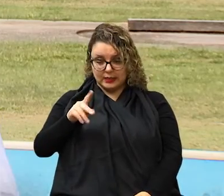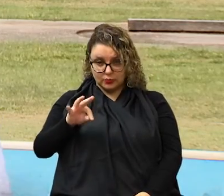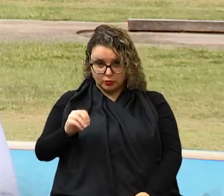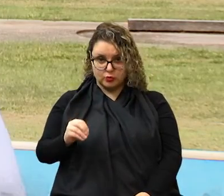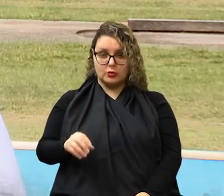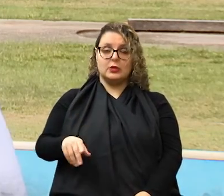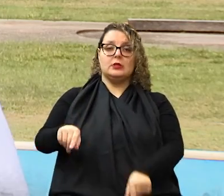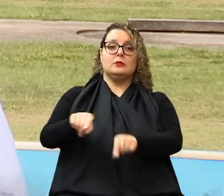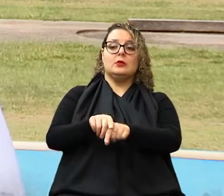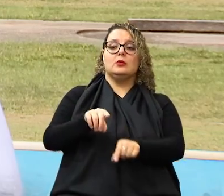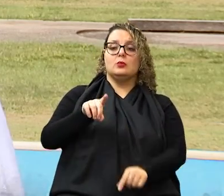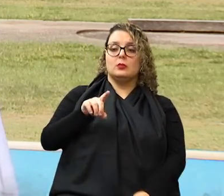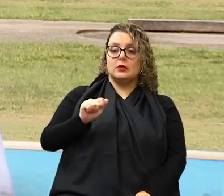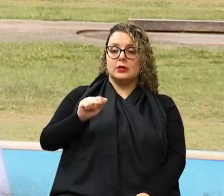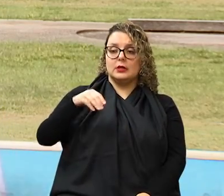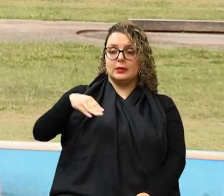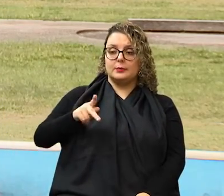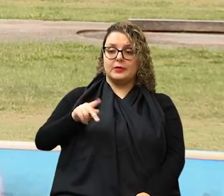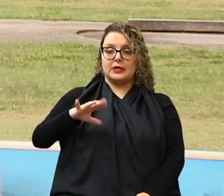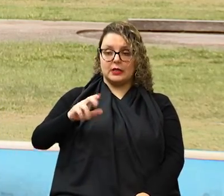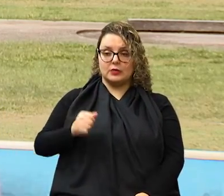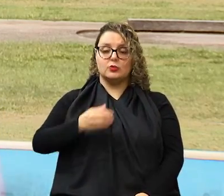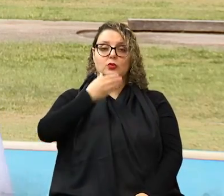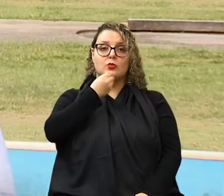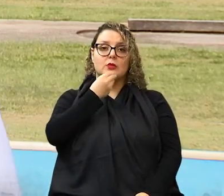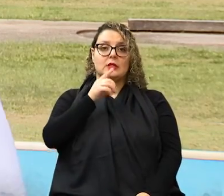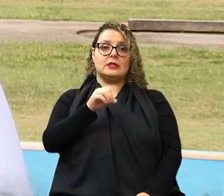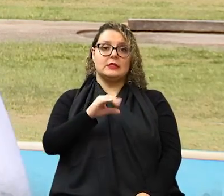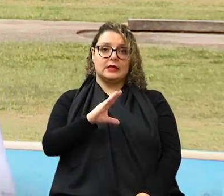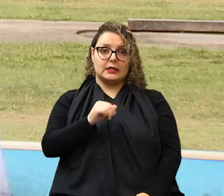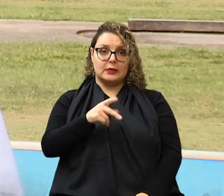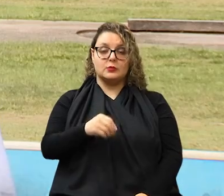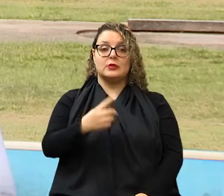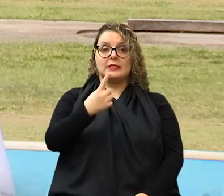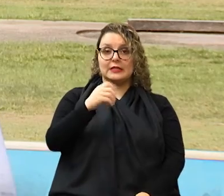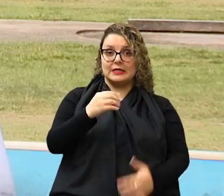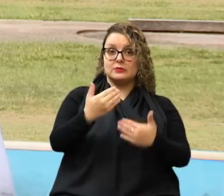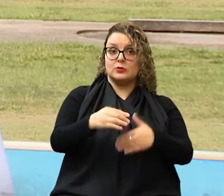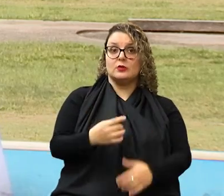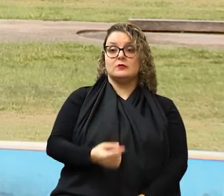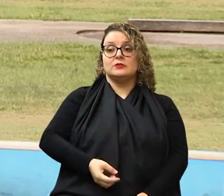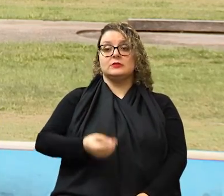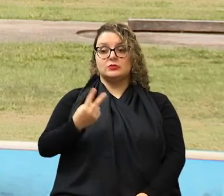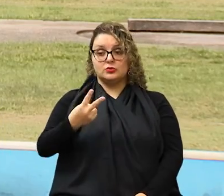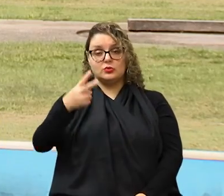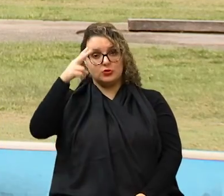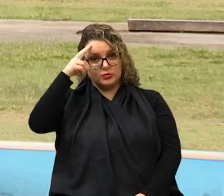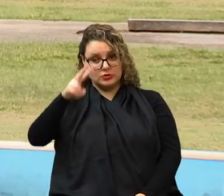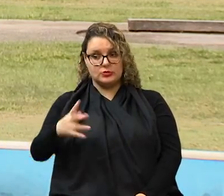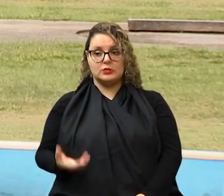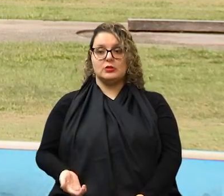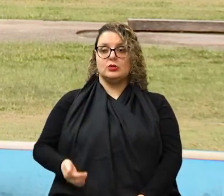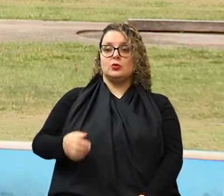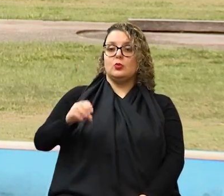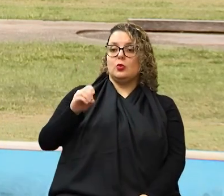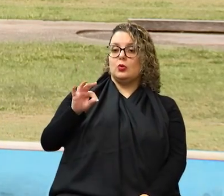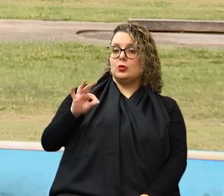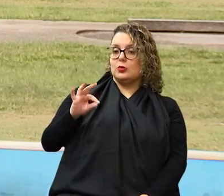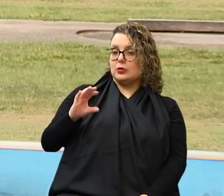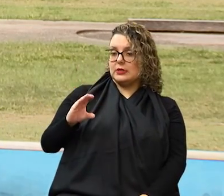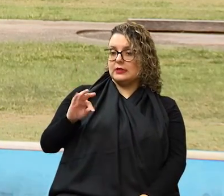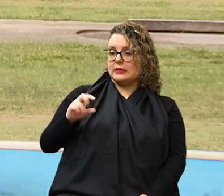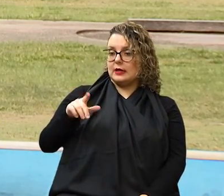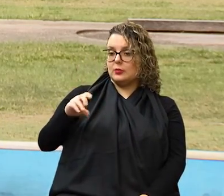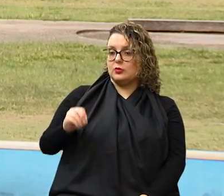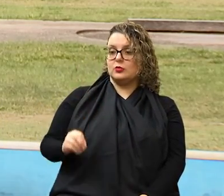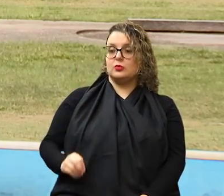o heptátlon, que são, no masculino, o decátlon, os atletas fazem 10 provas em 2 dias, e o heptátlon, 7 provas em